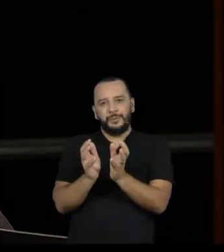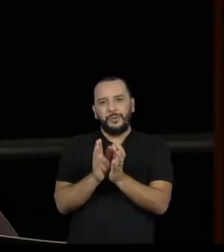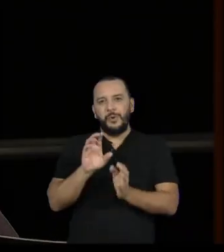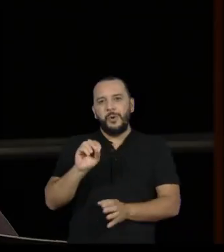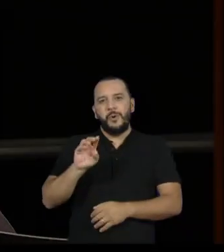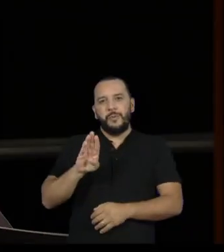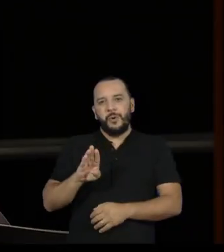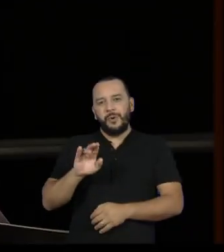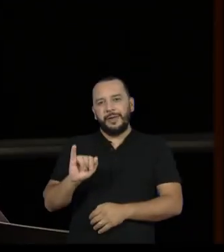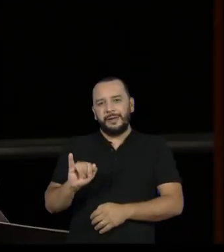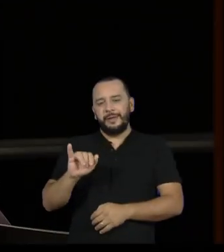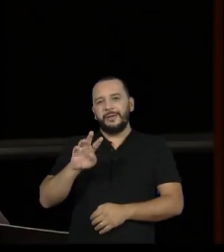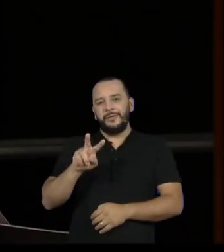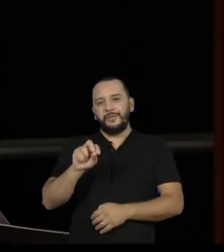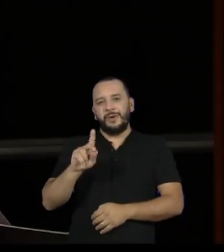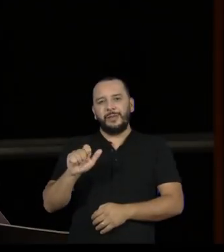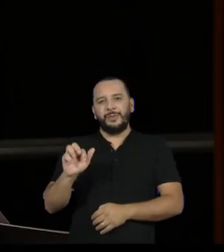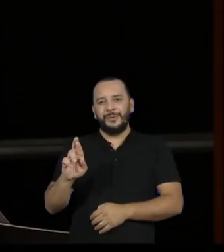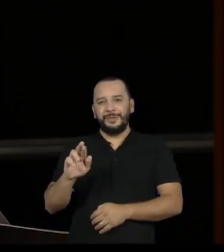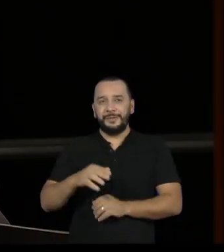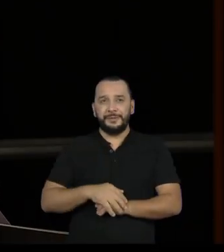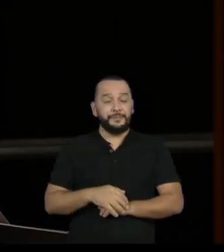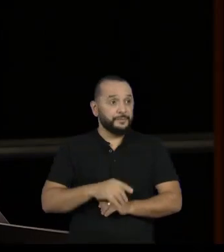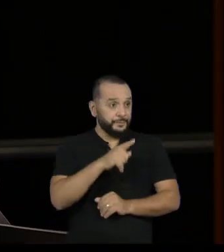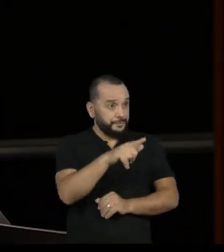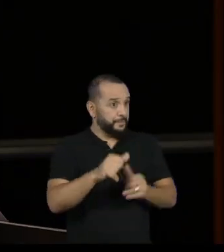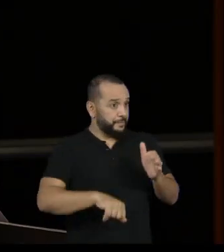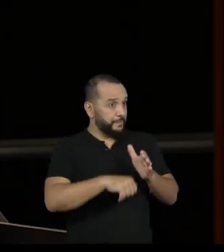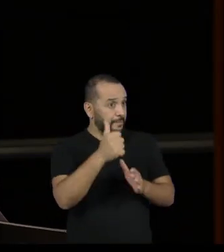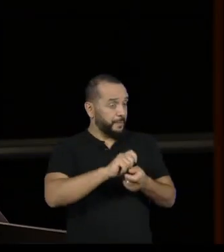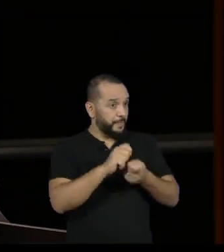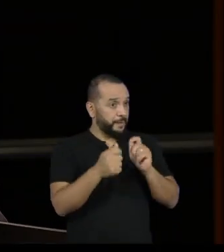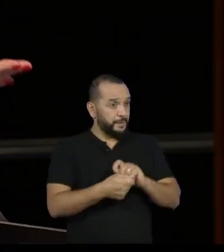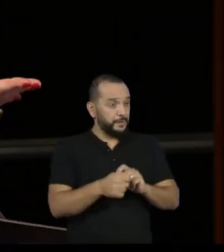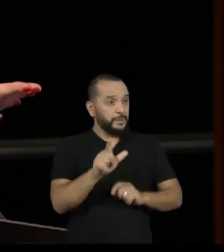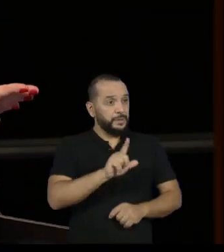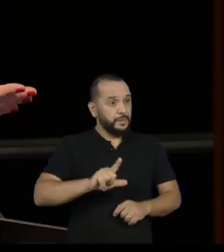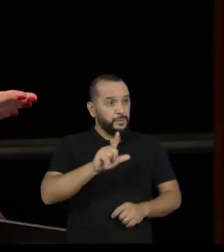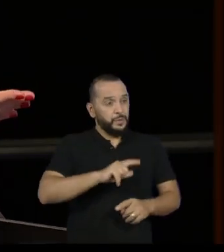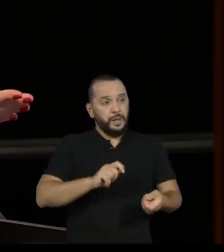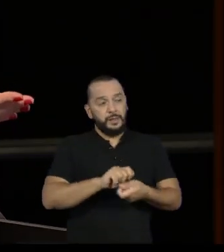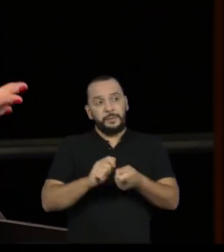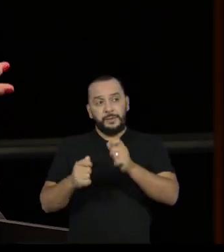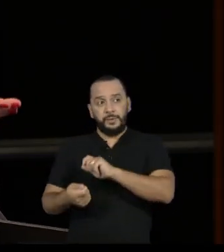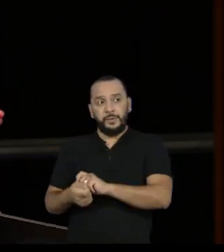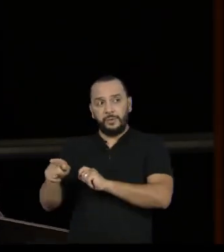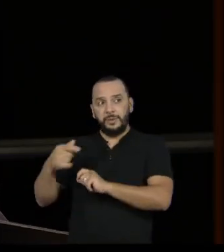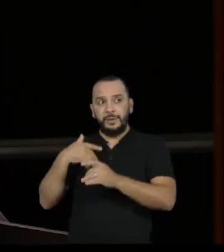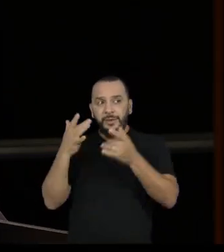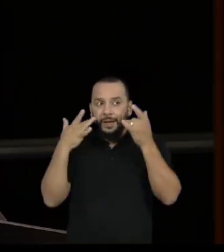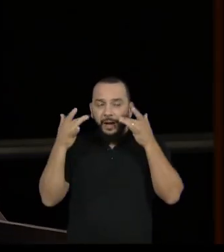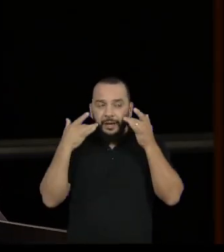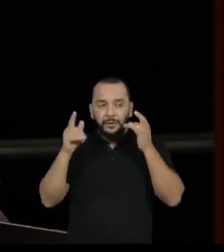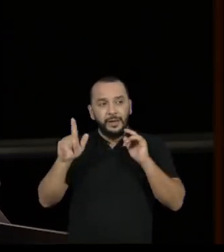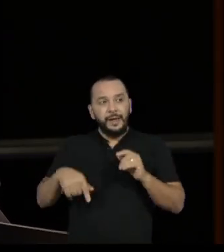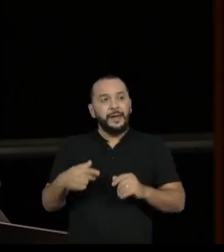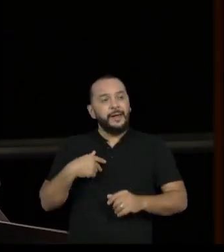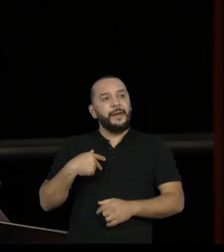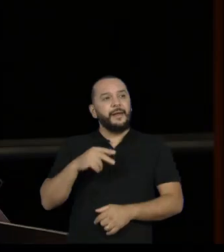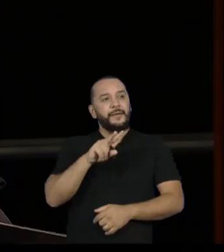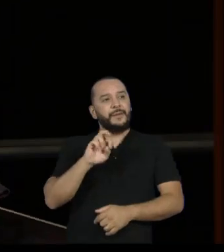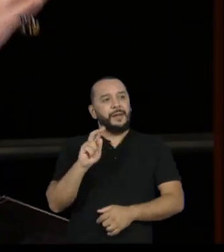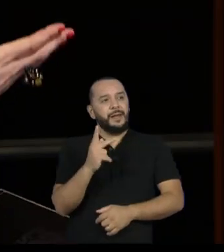chamou da Pina Bausch do Brasil, entendeu? Então, eu por causa das coisas que eu fiz com o